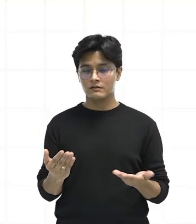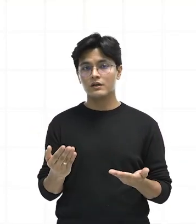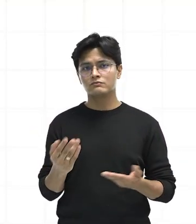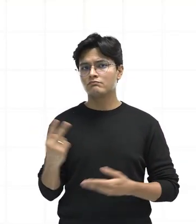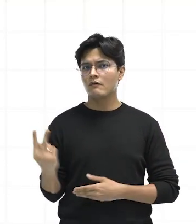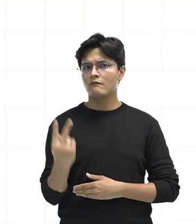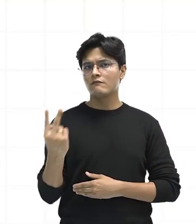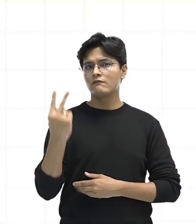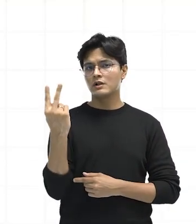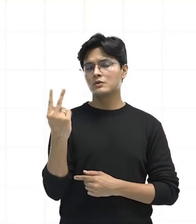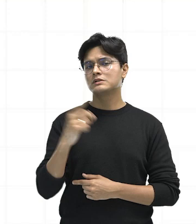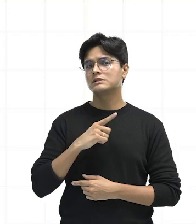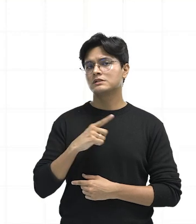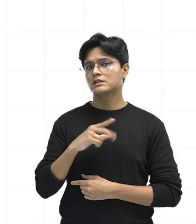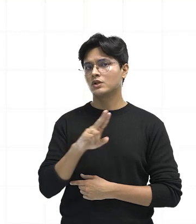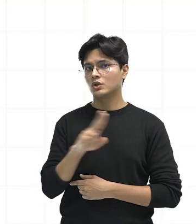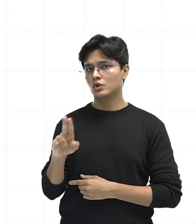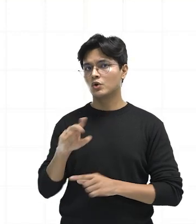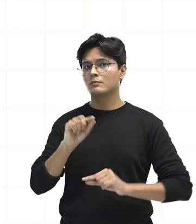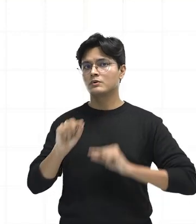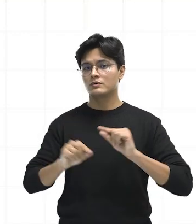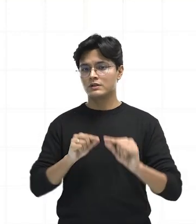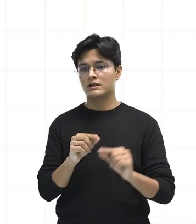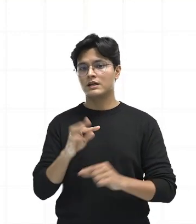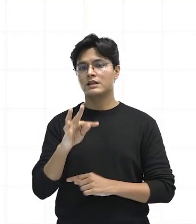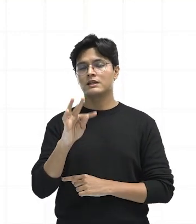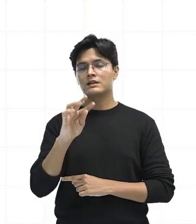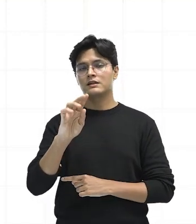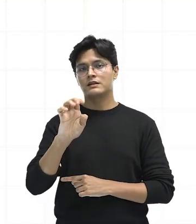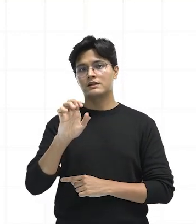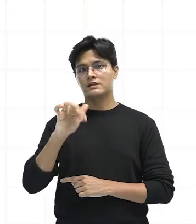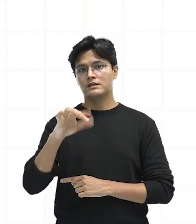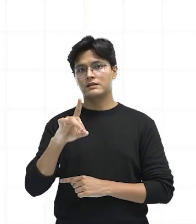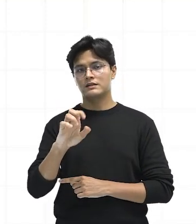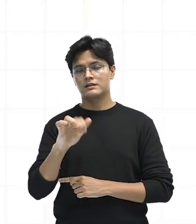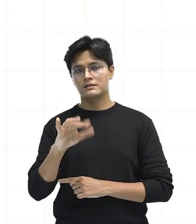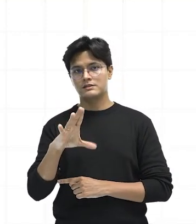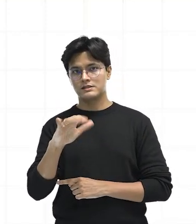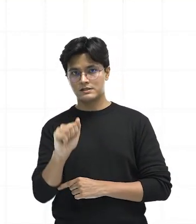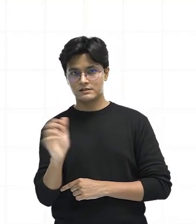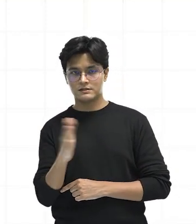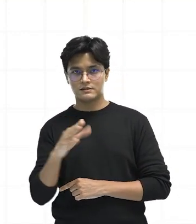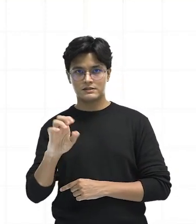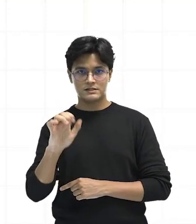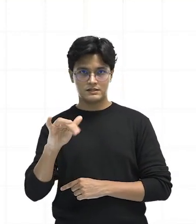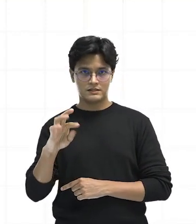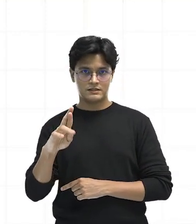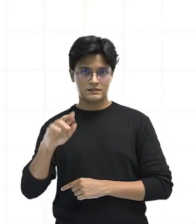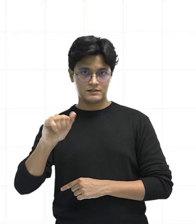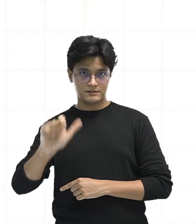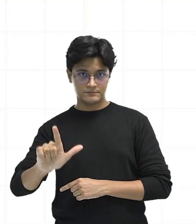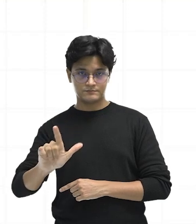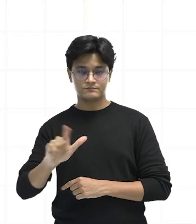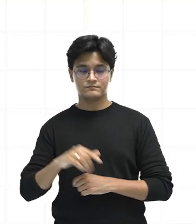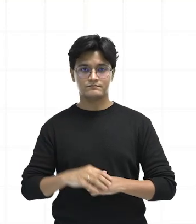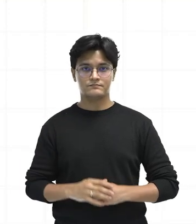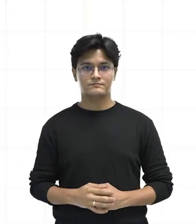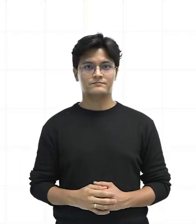são denominados valores de tendência central. Veremos nesta